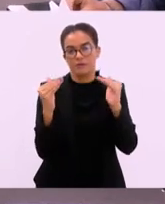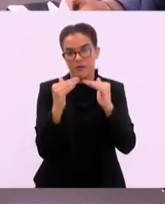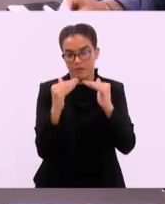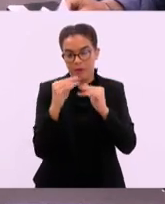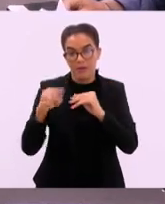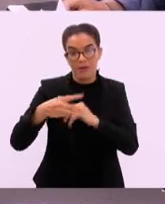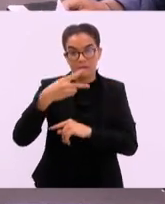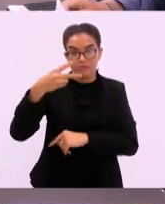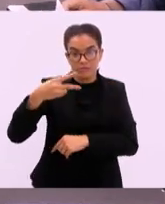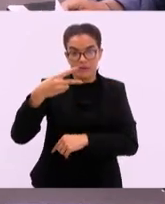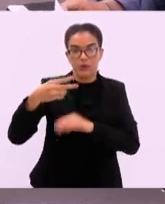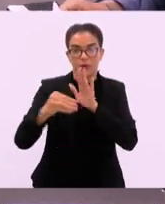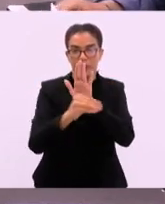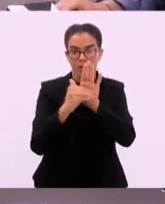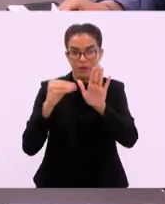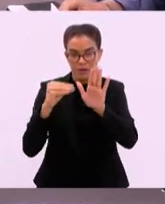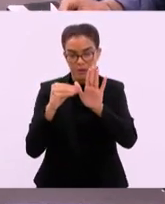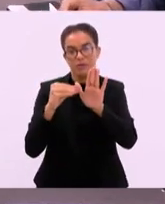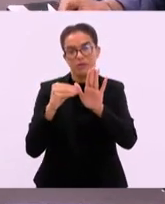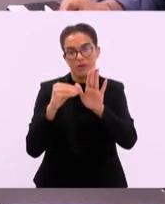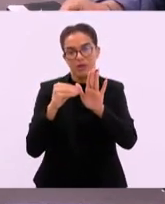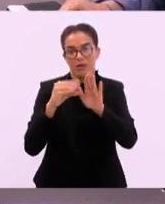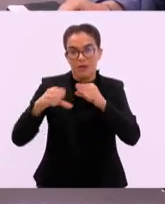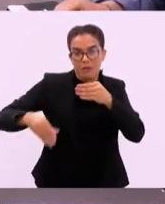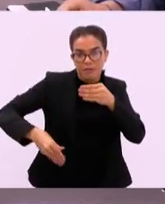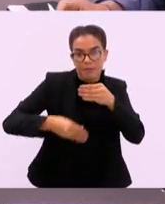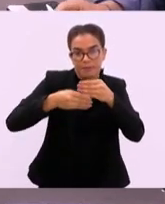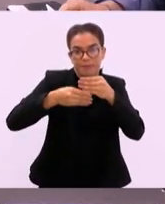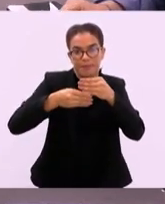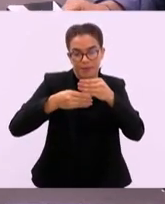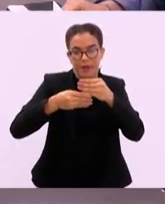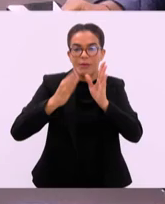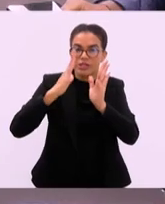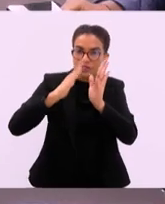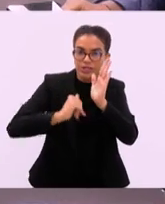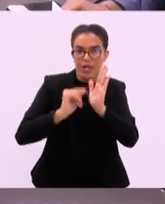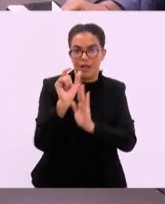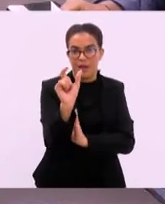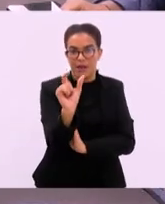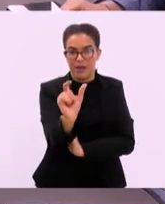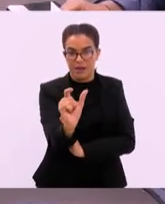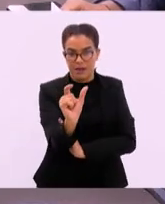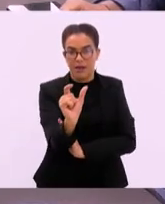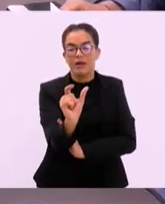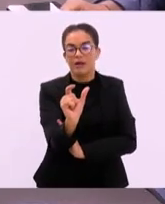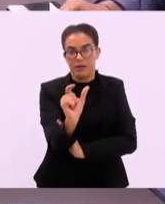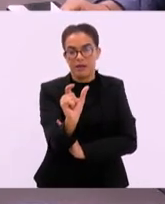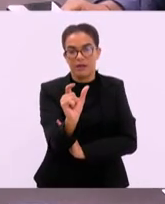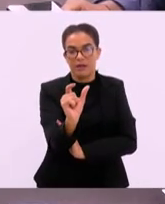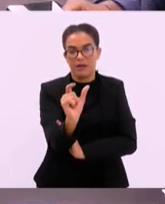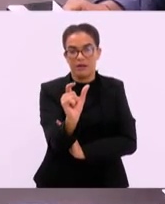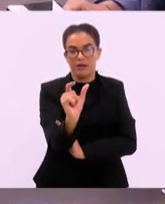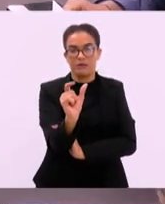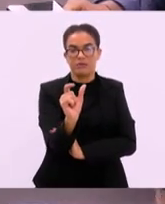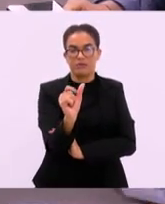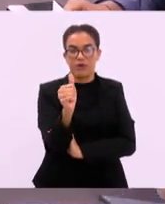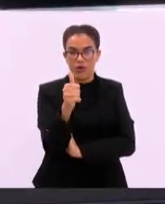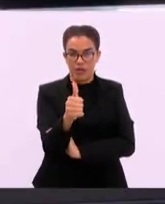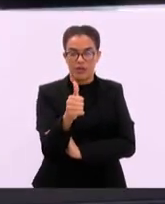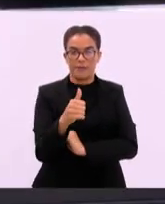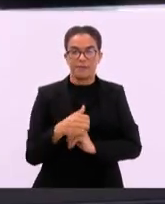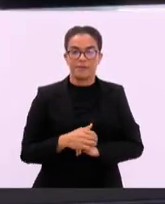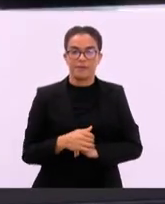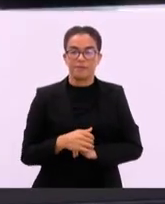com submenda, a emenda aditiva, para retirar a palavra óbice após a palavra